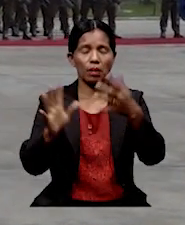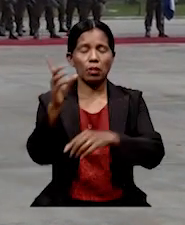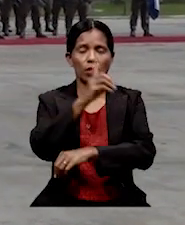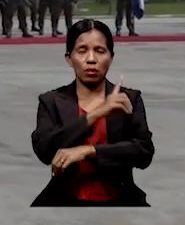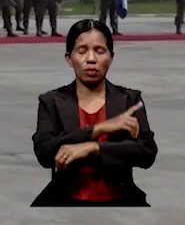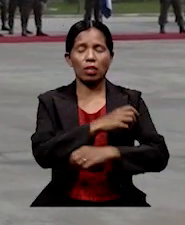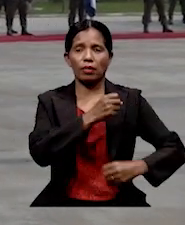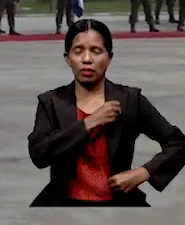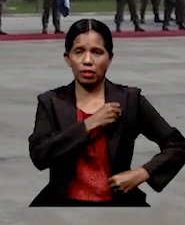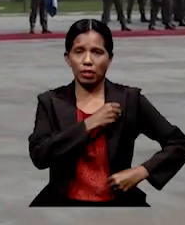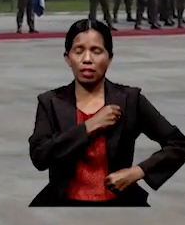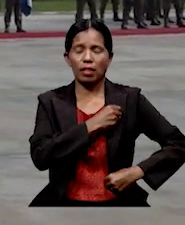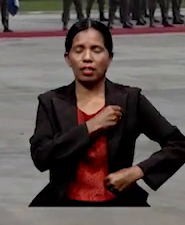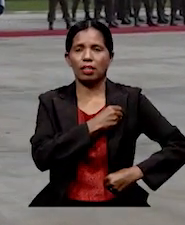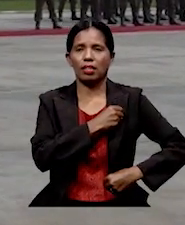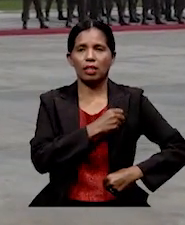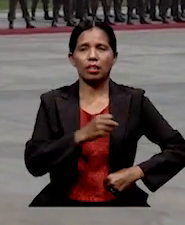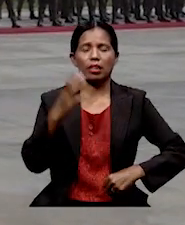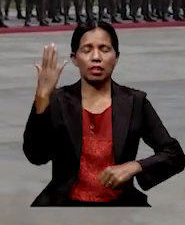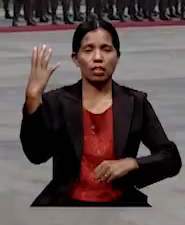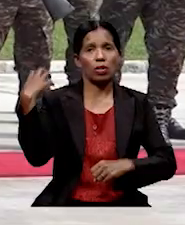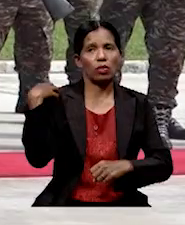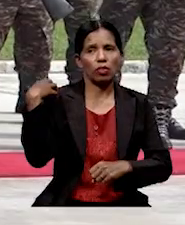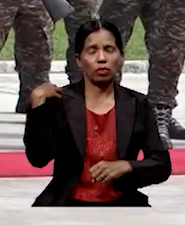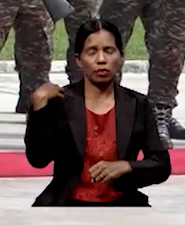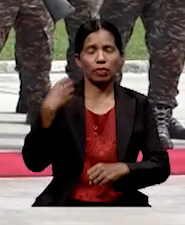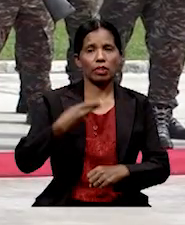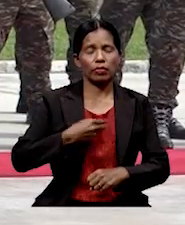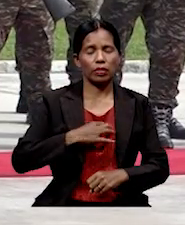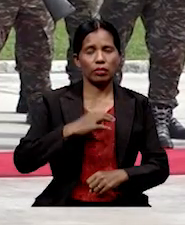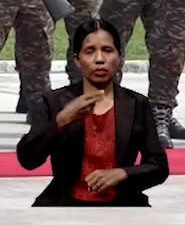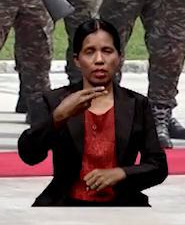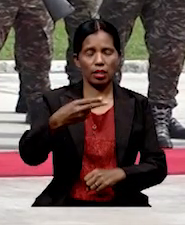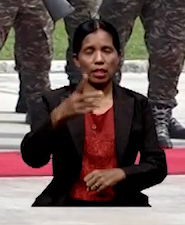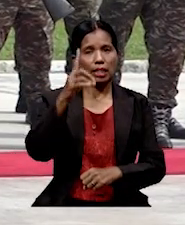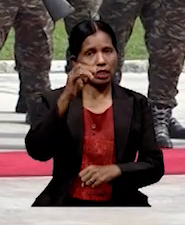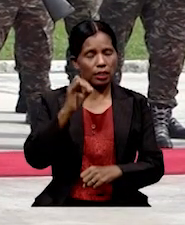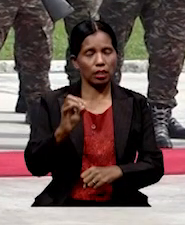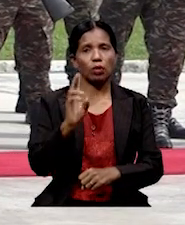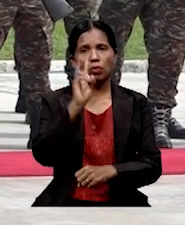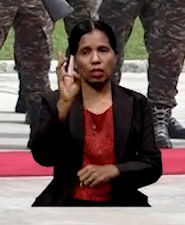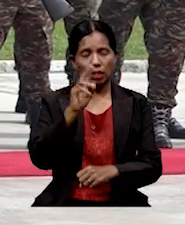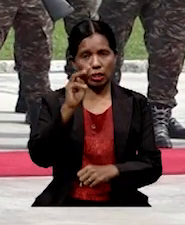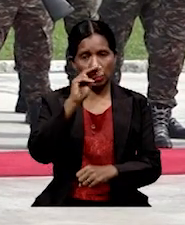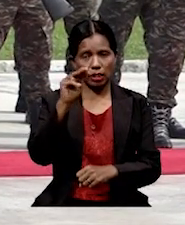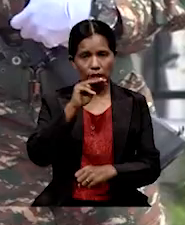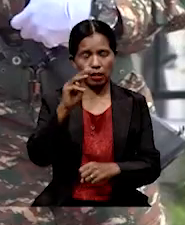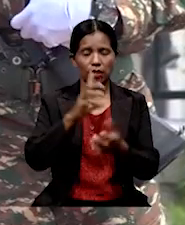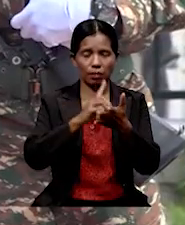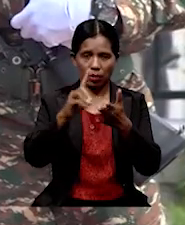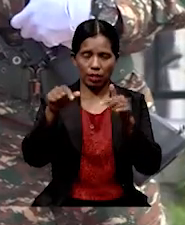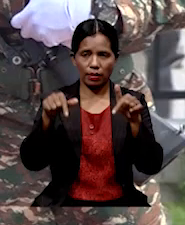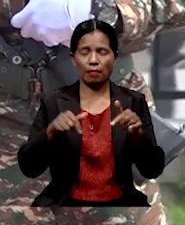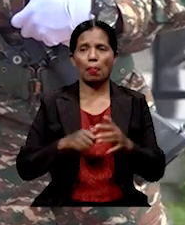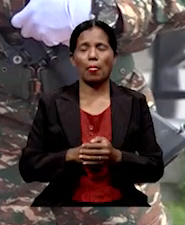Força Defesa Timor-Leste ia quartel-general Fatuhada Dili quarta semana ne. Chefe Estado Hateten, horas despedida